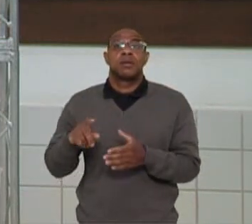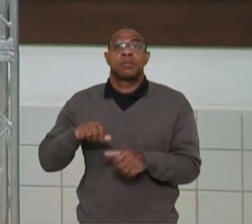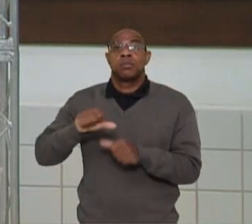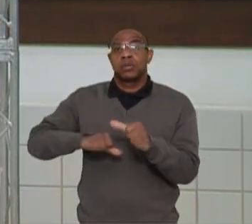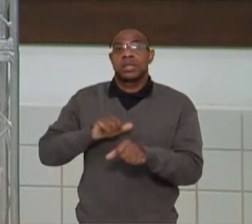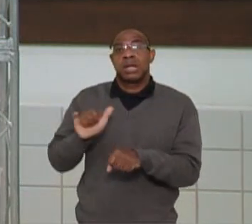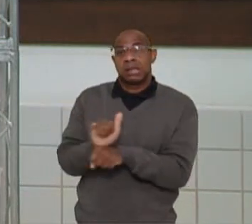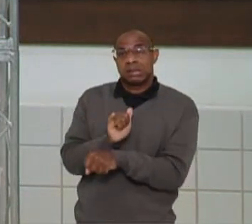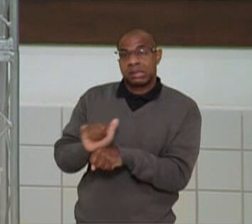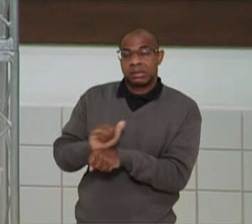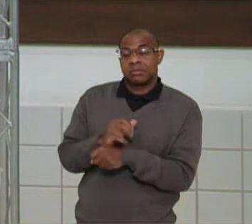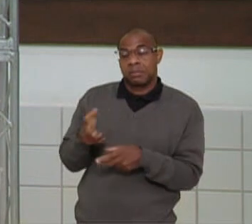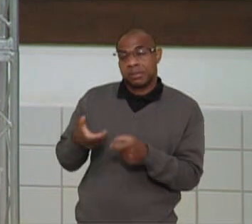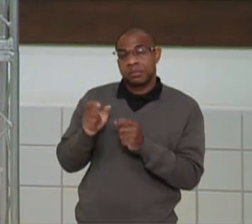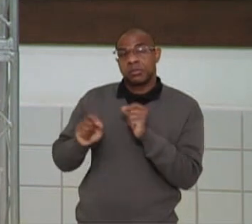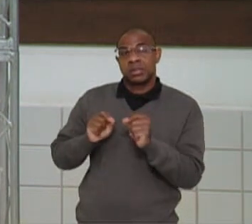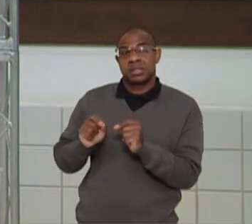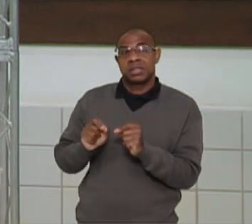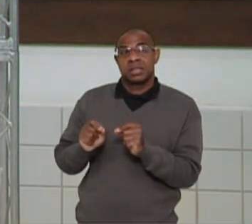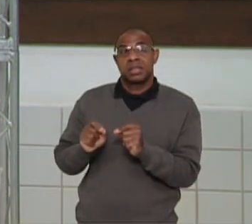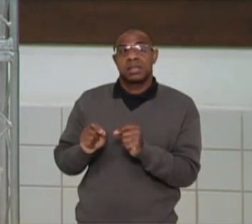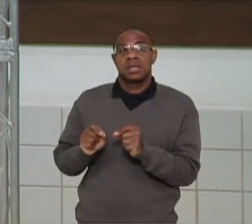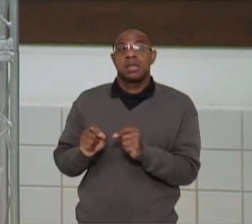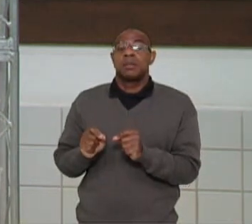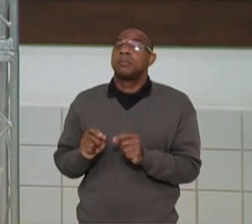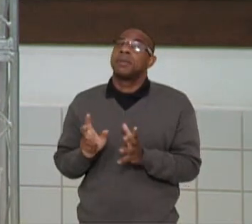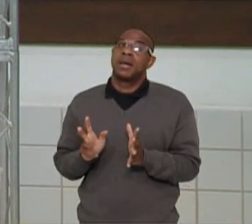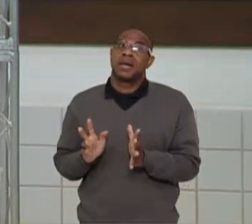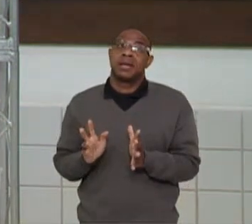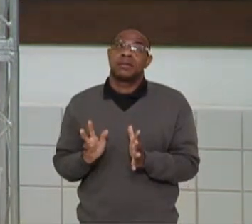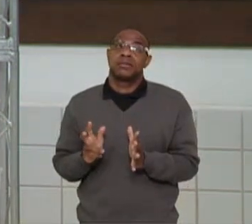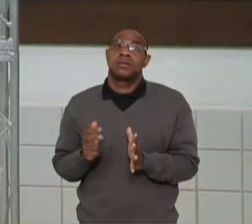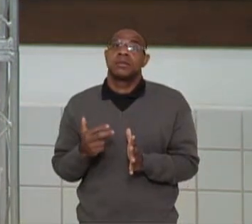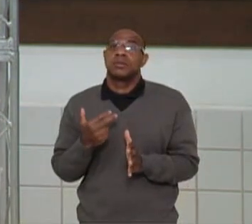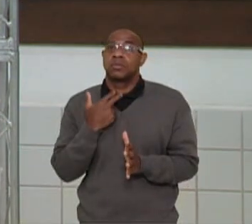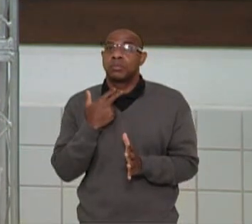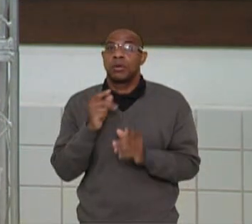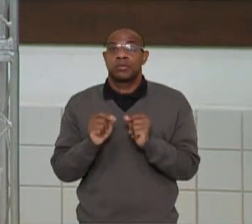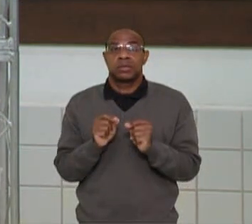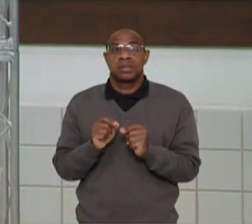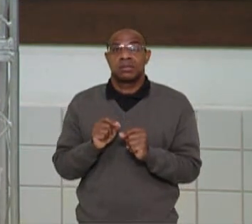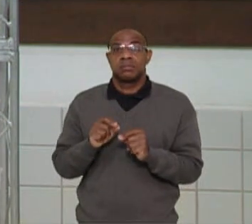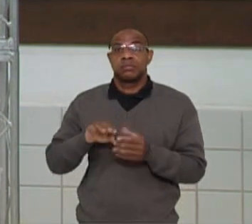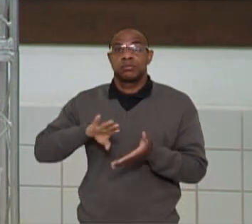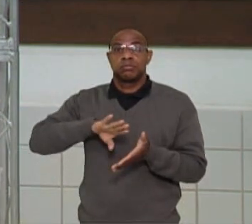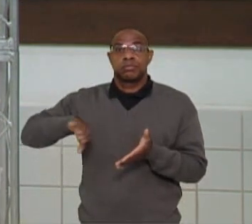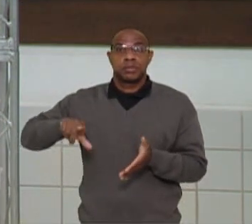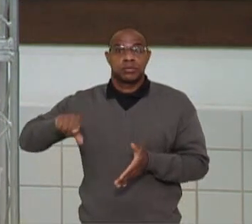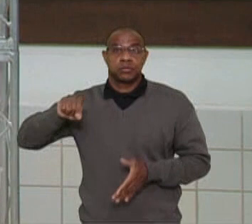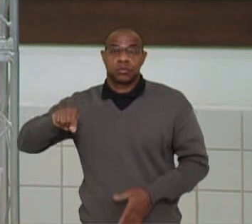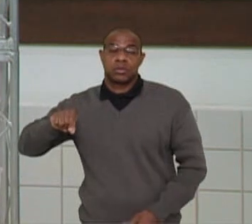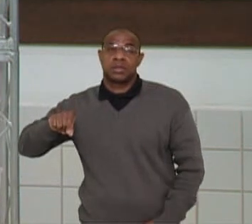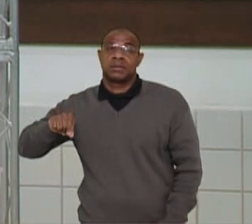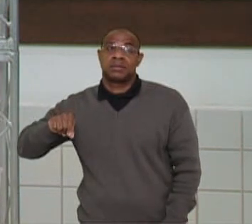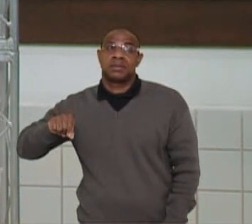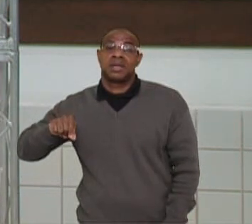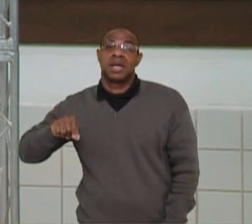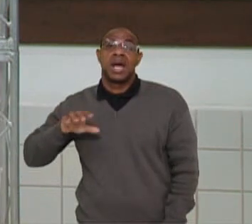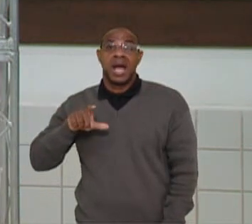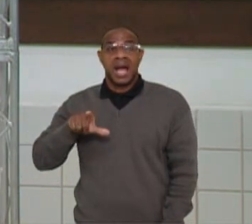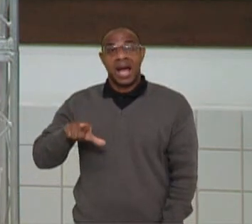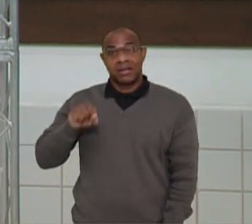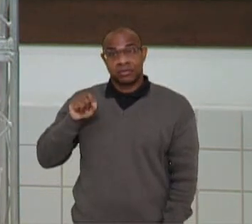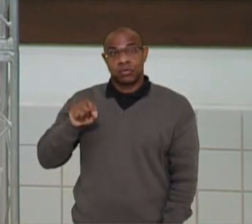importante você perceber o seguinte: nem sempre eu posso fazer essa jogada de isolar a escolha. Às vezes, a escolha